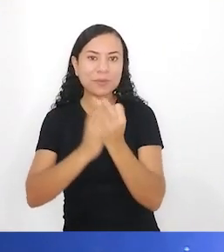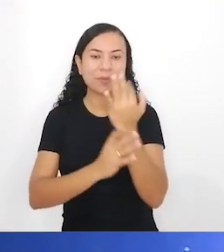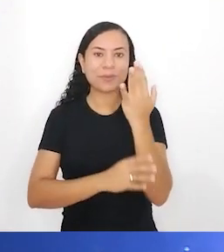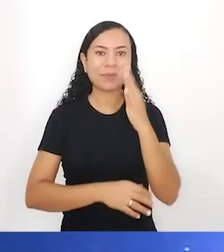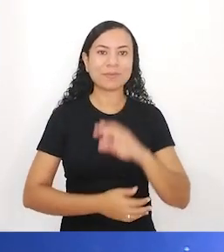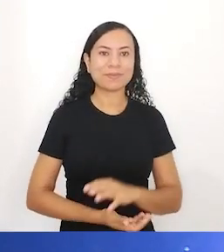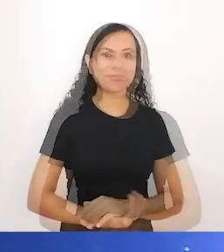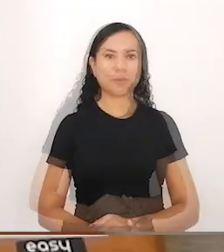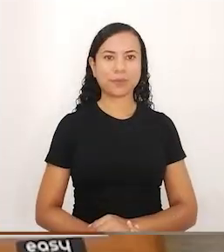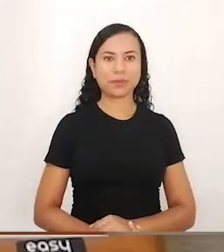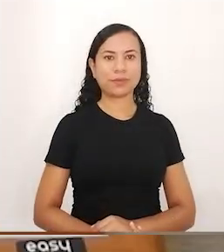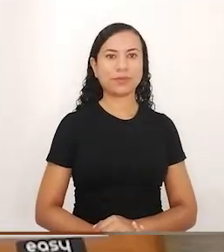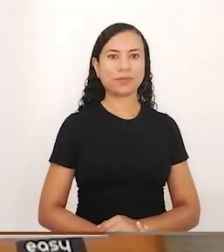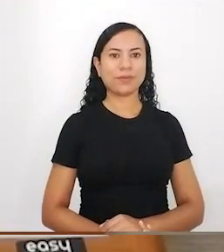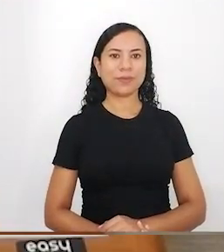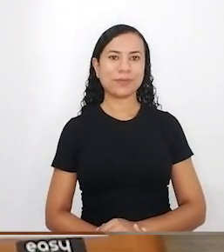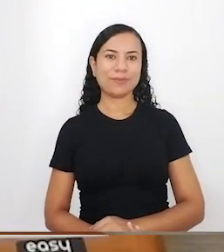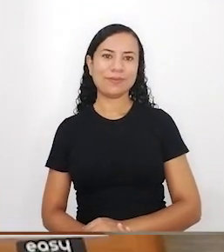hormônios vegetais.